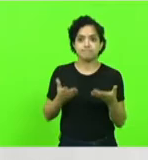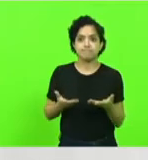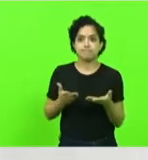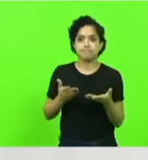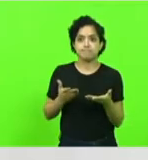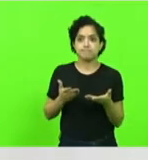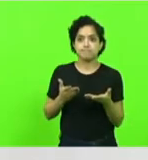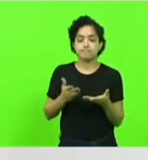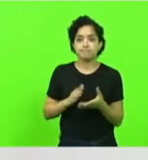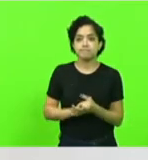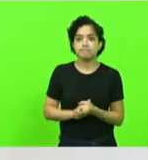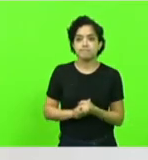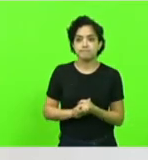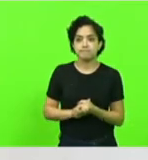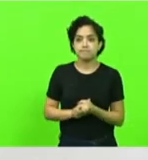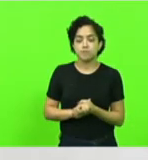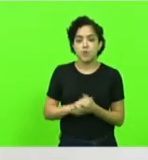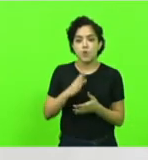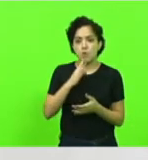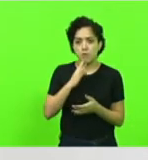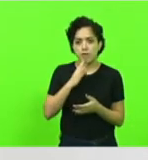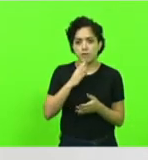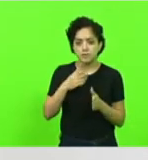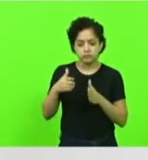Conhece a Serra do Rio do Rastro?